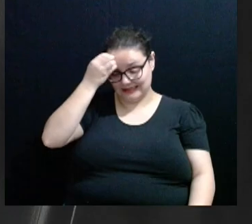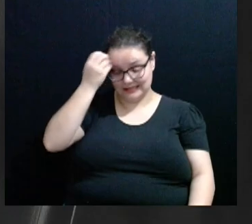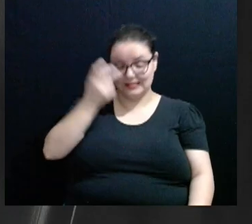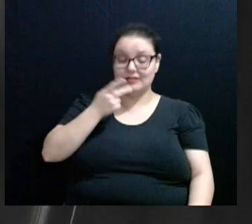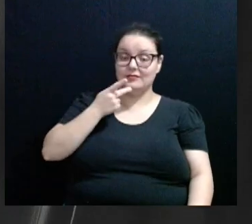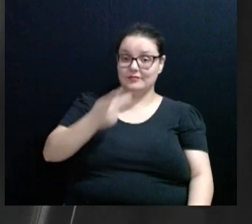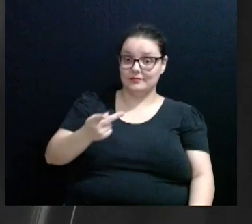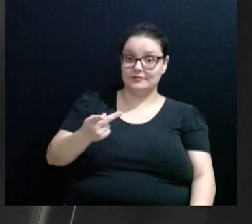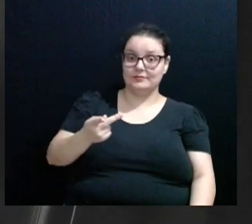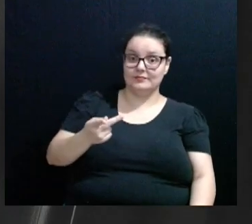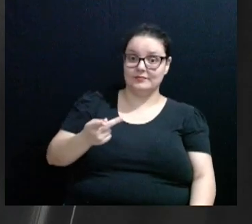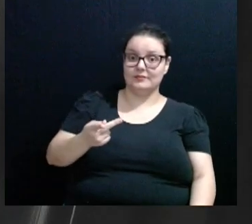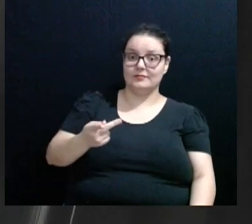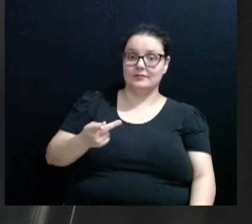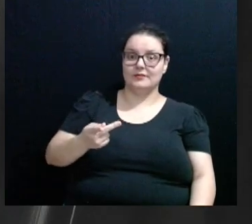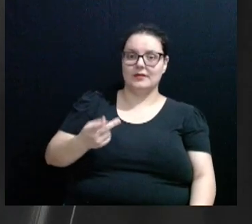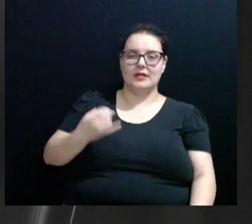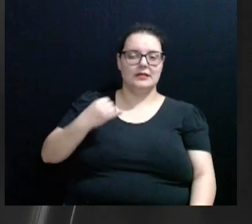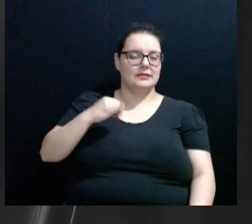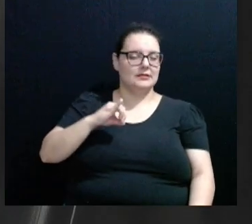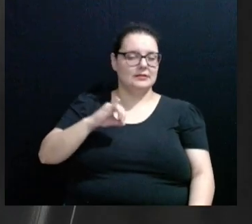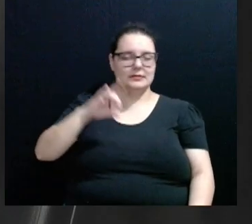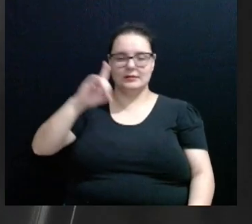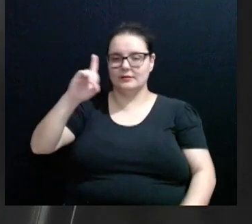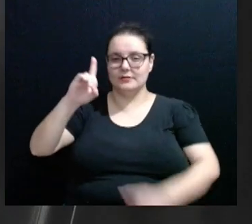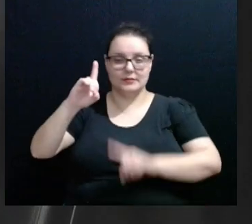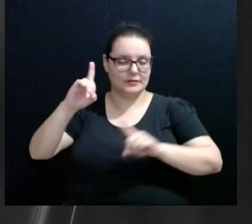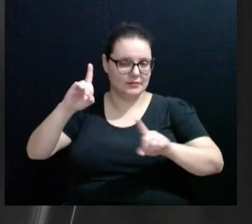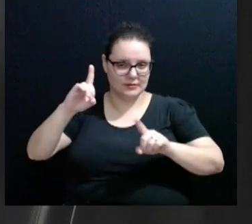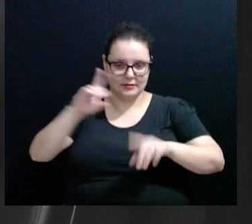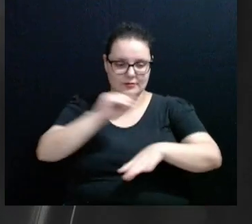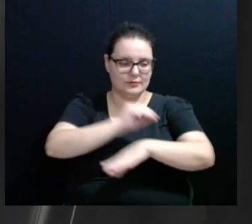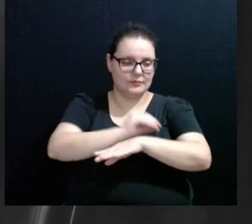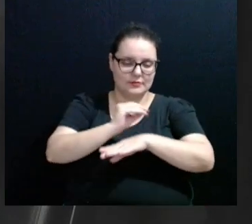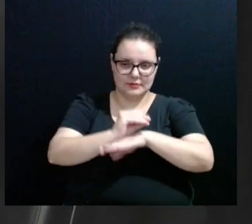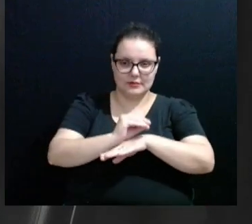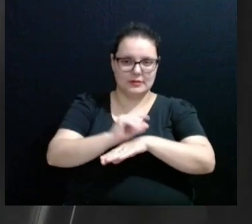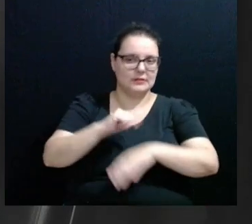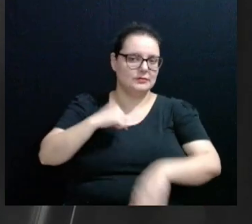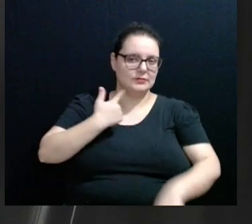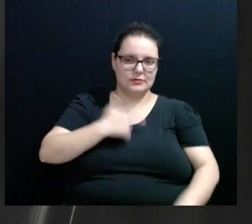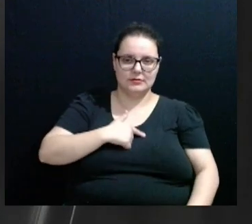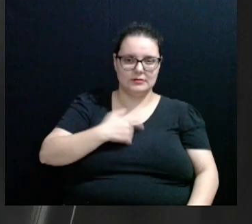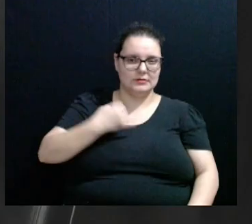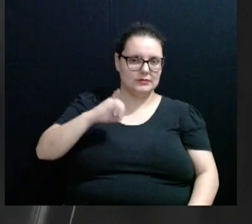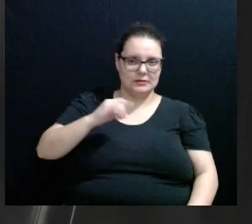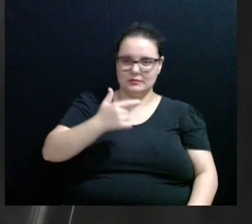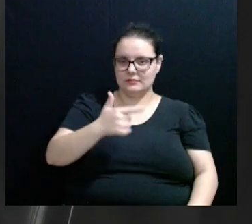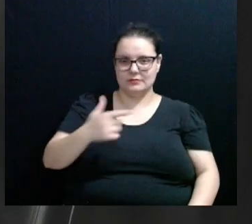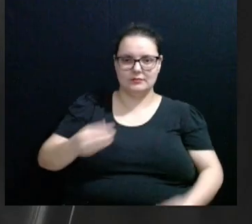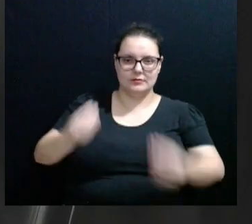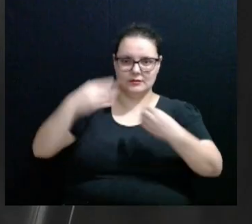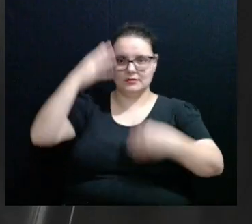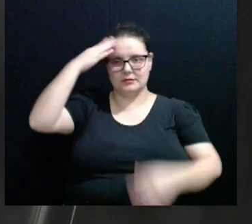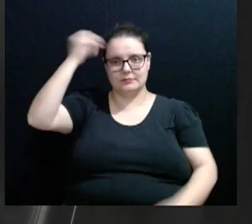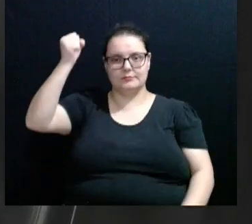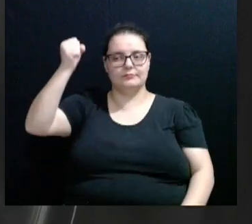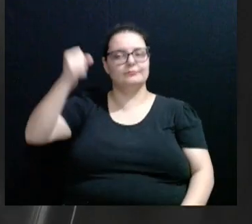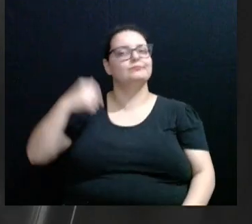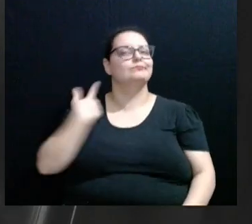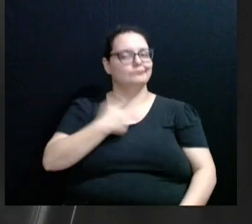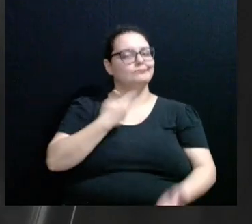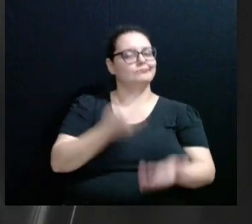Ele não cuida da gente, não te dá sabedoria, se a gente não se apega a Deus, a gente se perde. Em primeiro